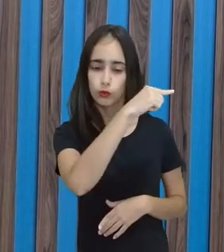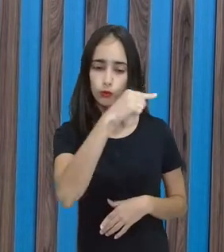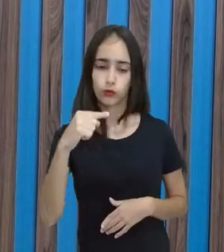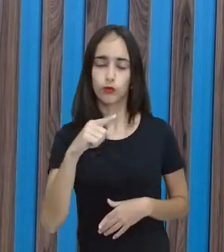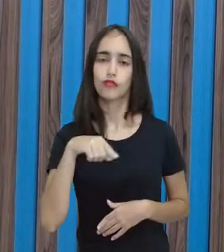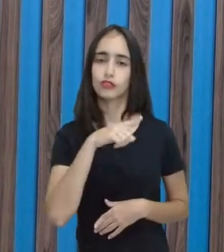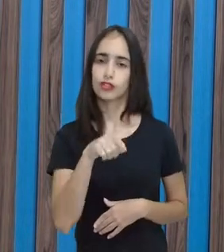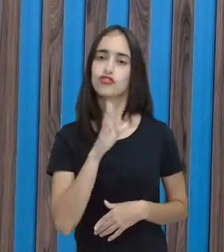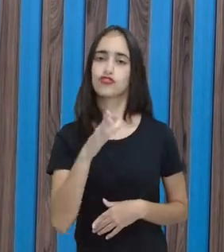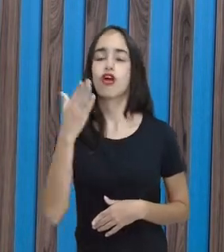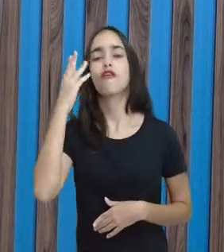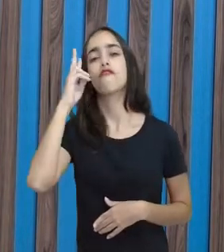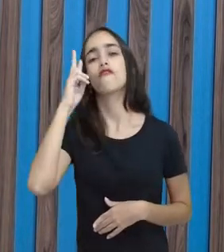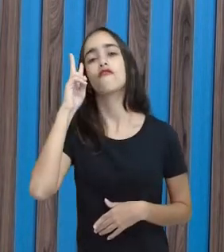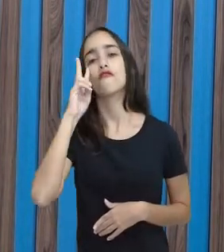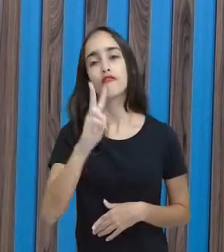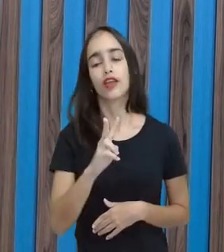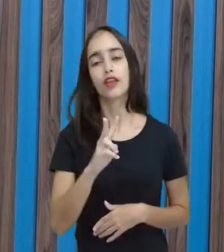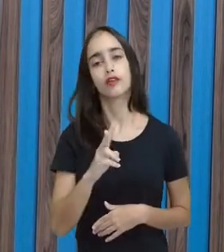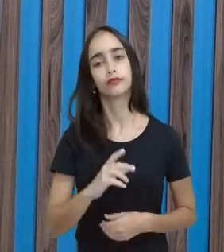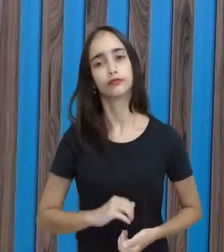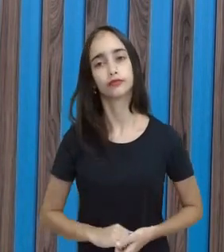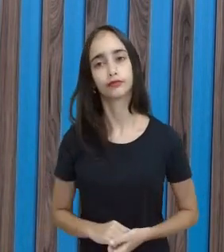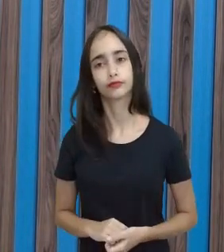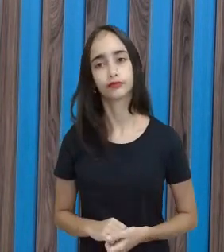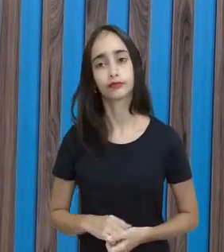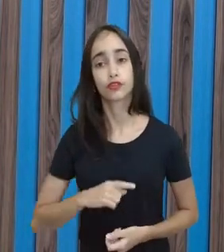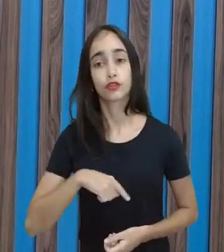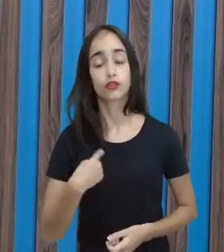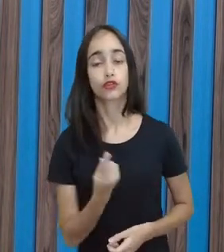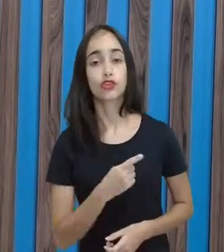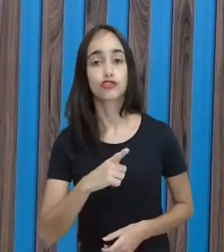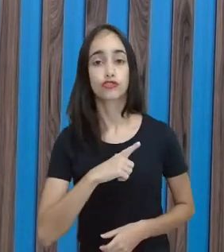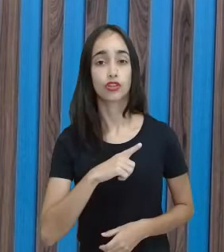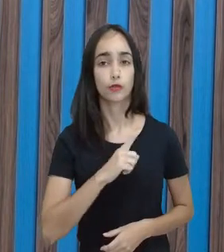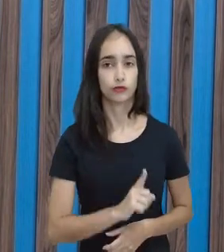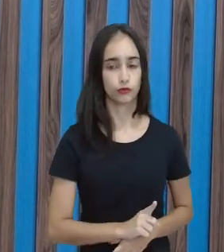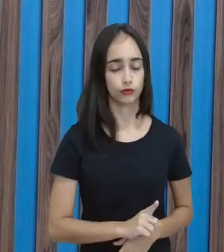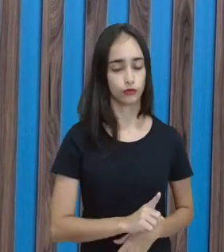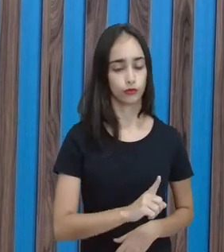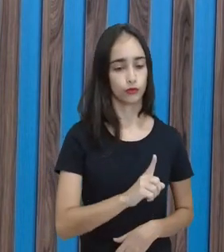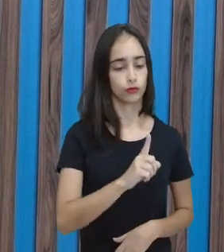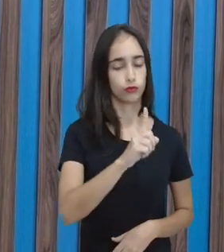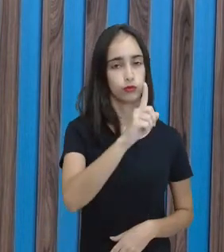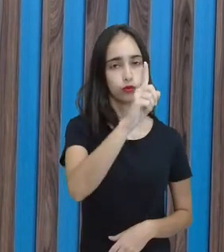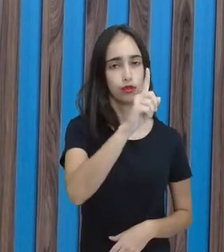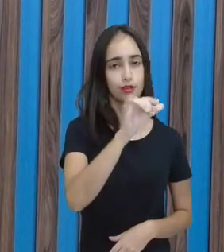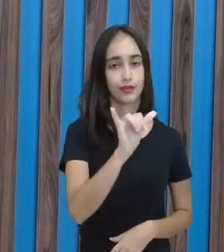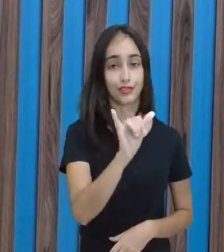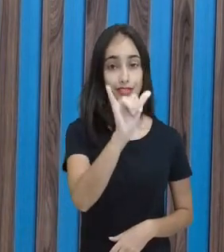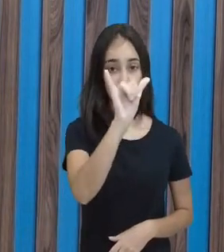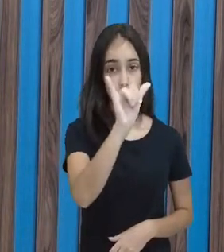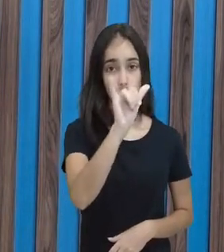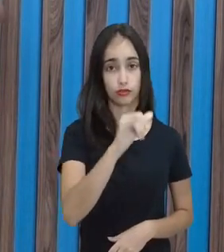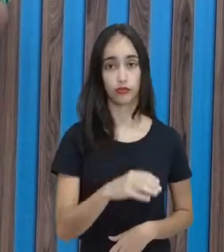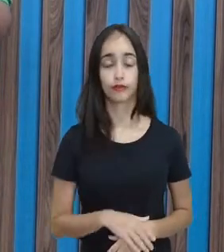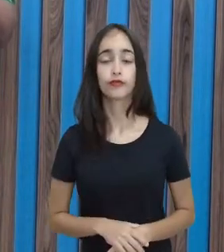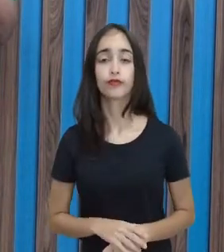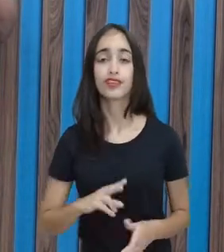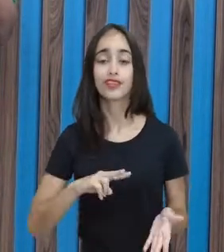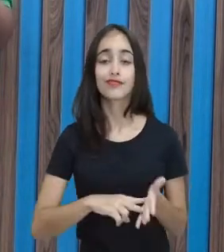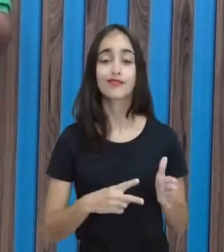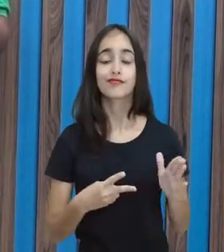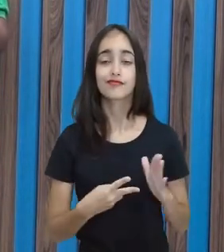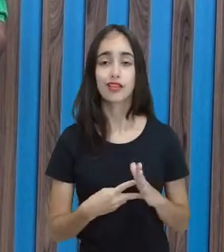outras unidades, nós temos dois eixos, eixo de Y, que corresponde ao eixo